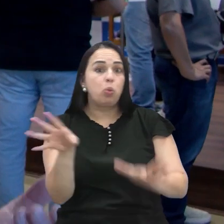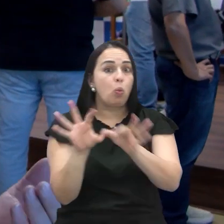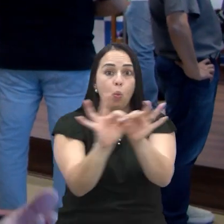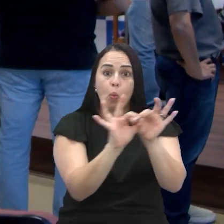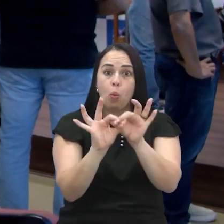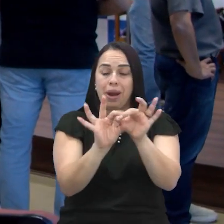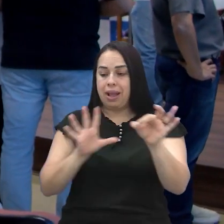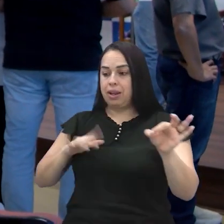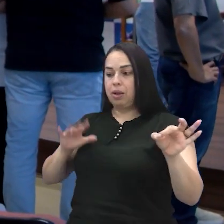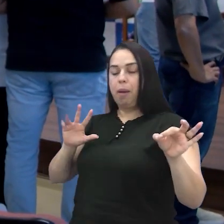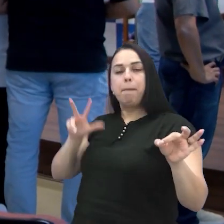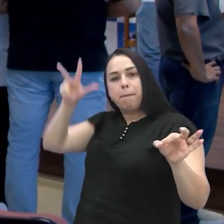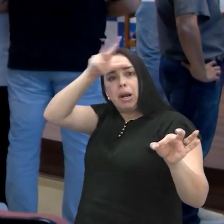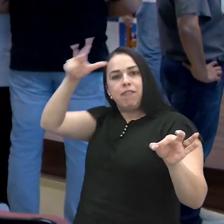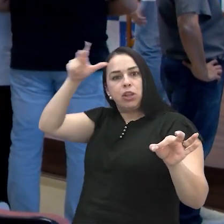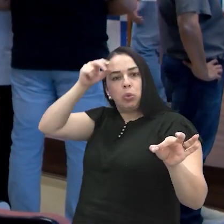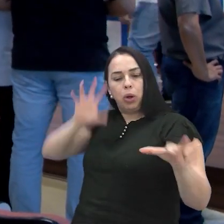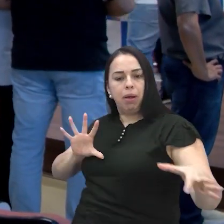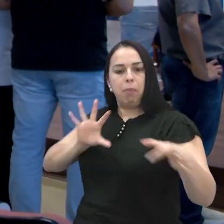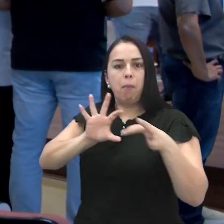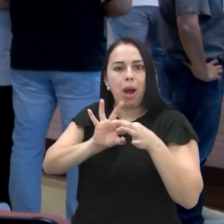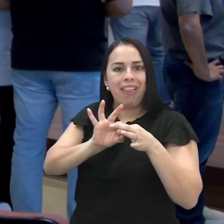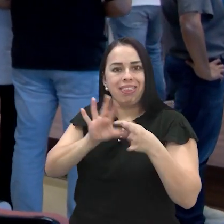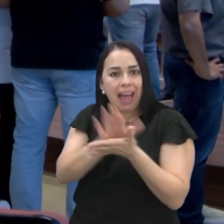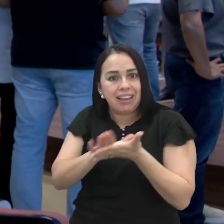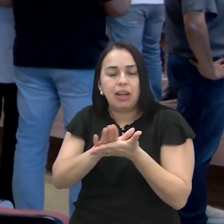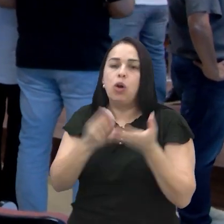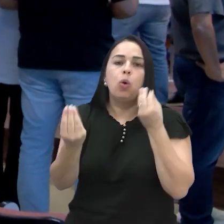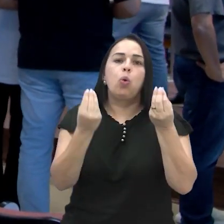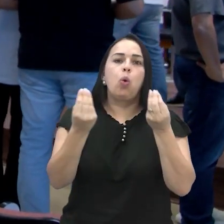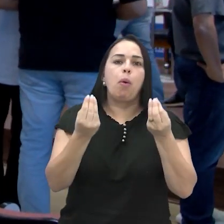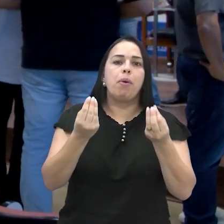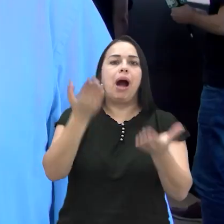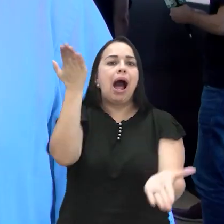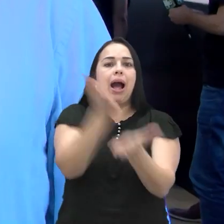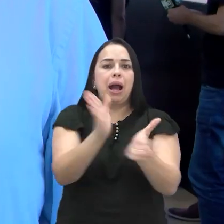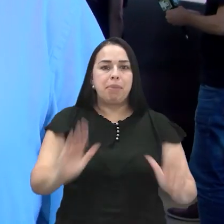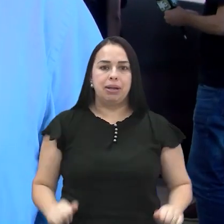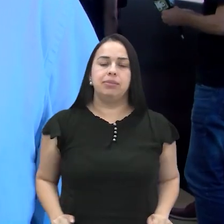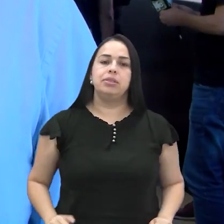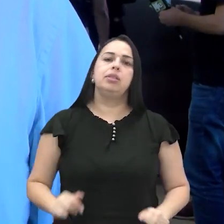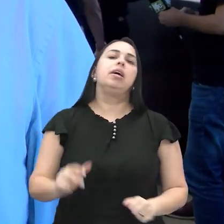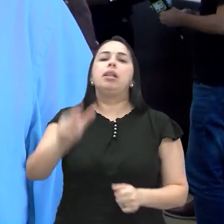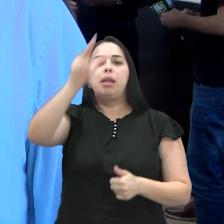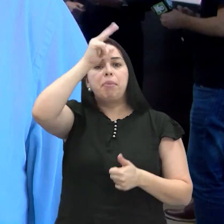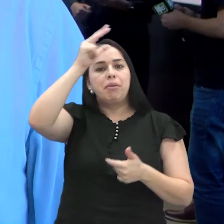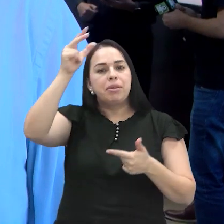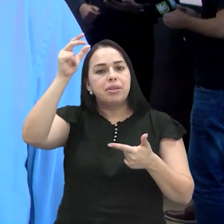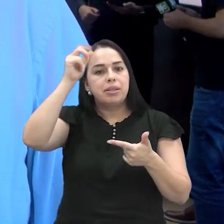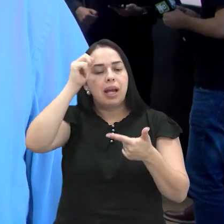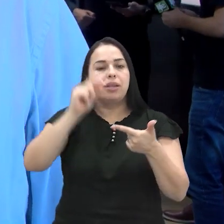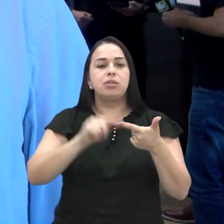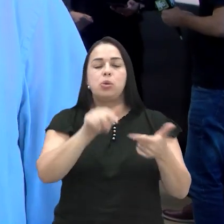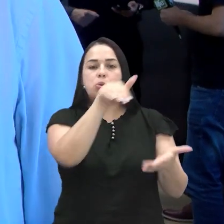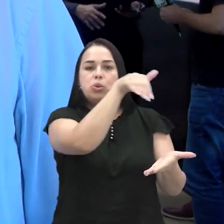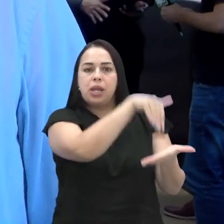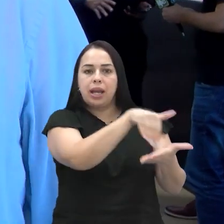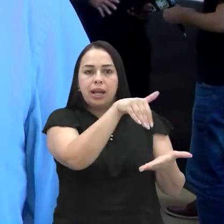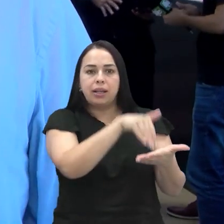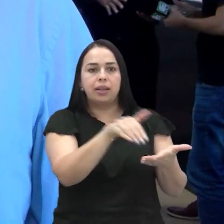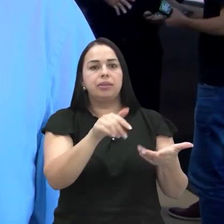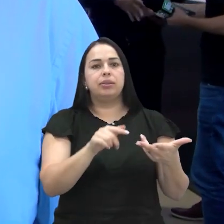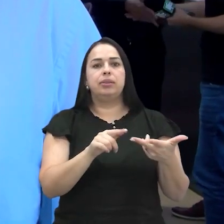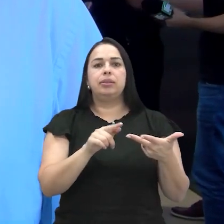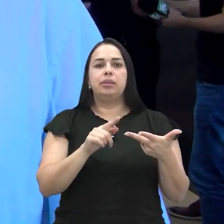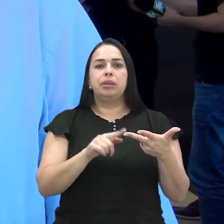junto às ações do poder público, fica difícil combater o mosquito aí, né? E nós ouvimos o prefeito e vários